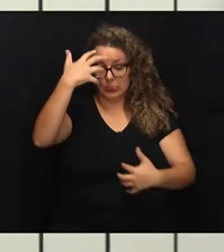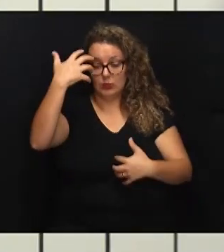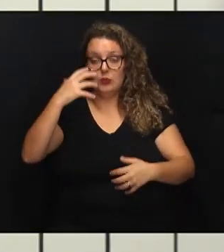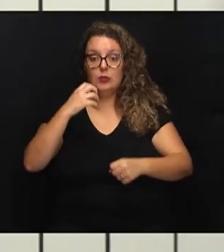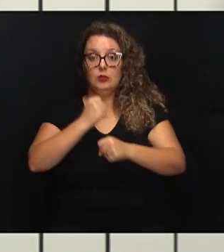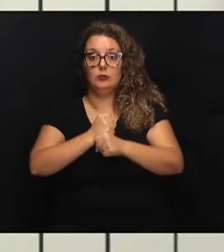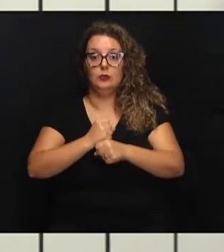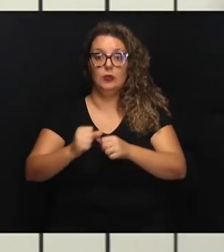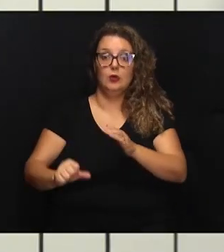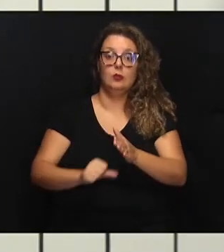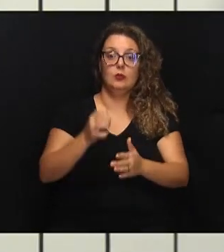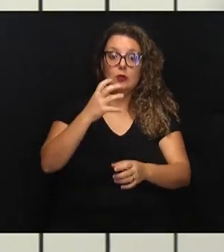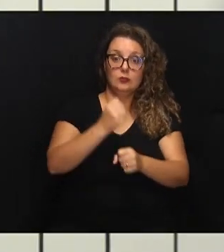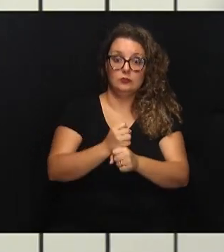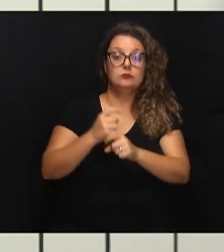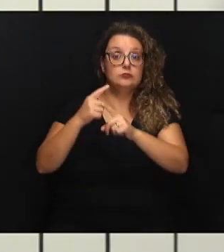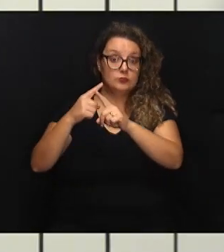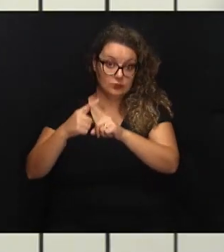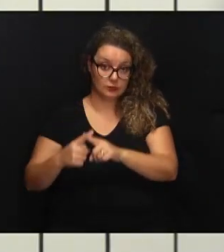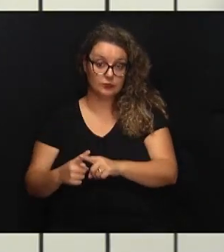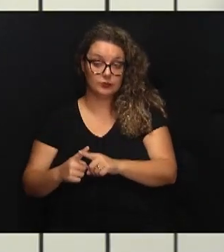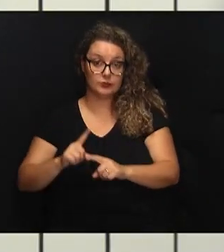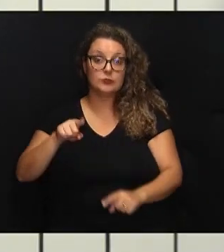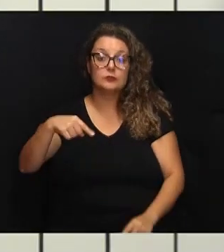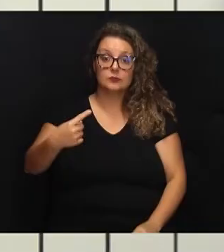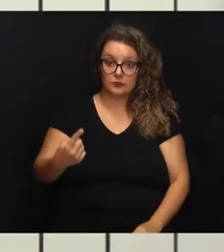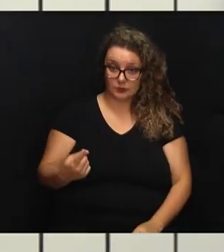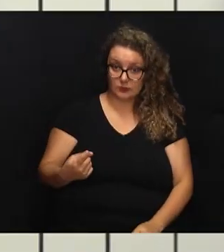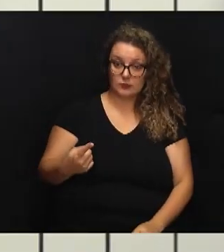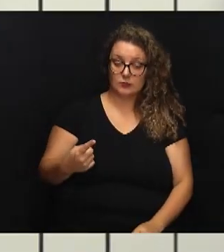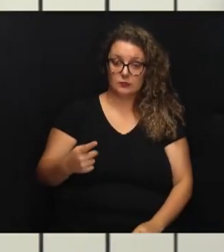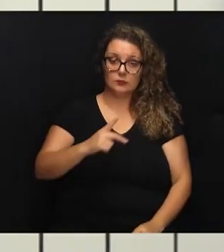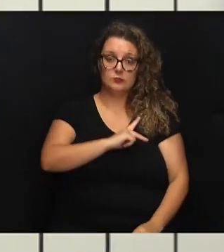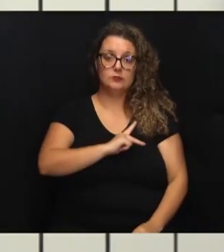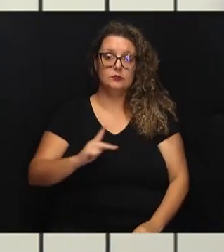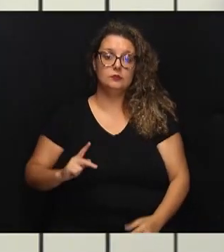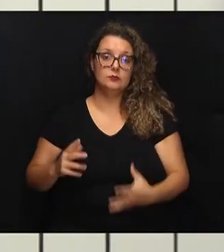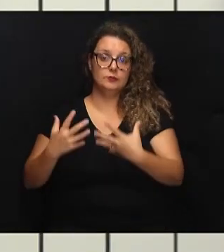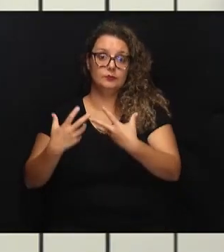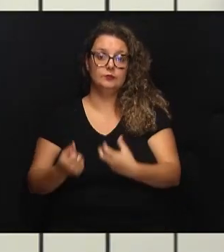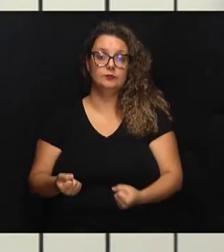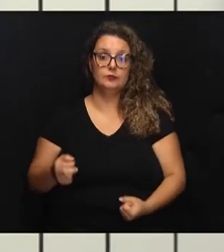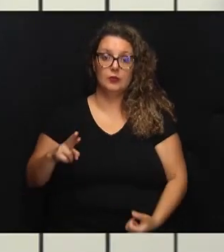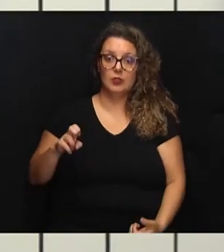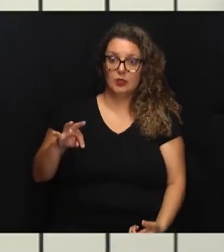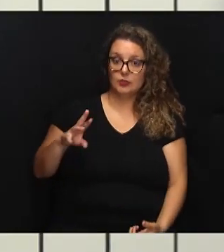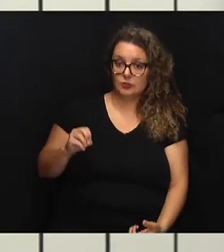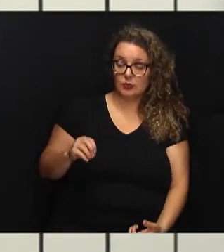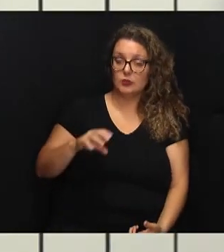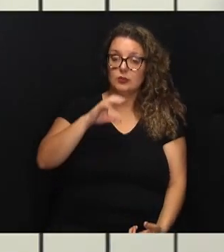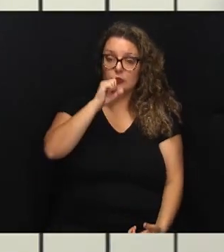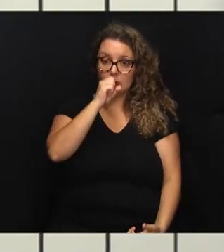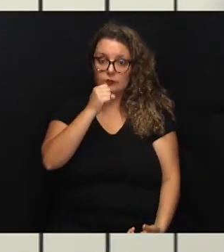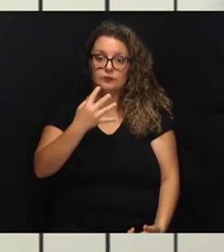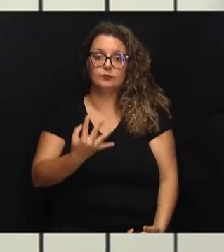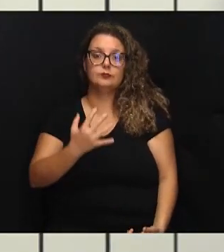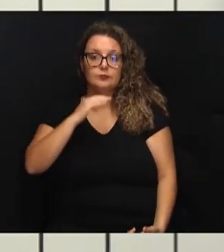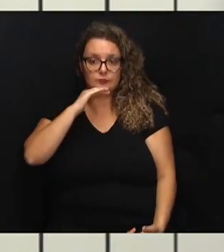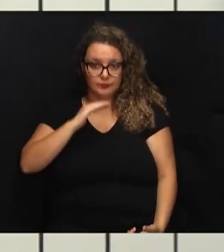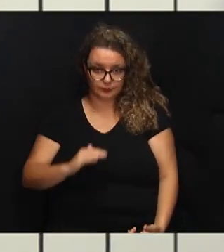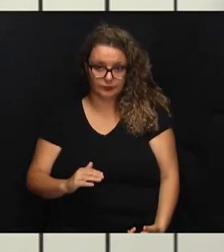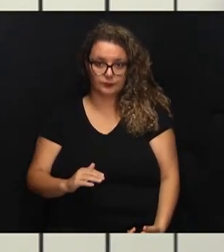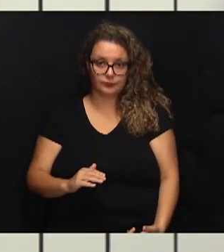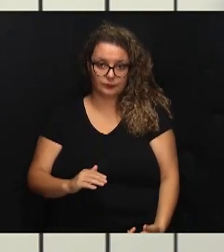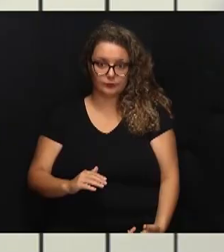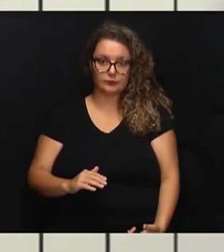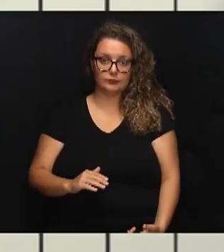primeiro ponto no campeonato. Na próxima rodada, a Ponte Preta recebe o Retrô no sábado, às